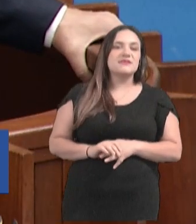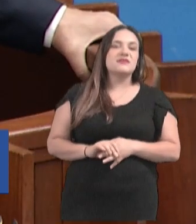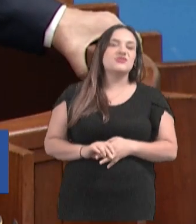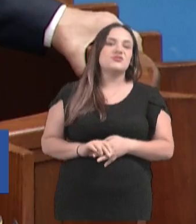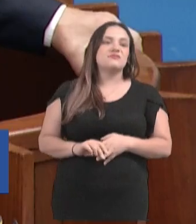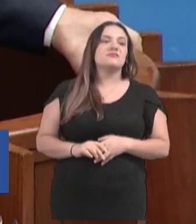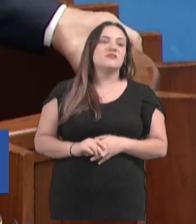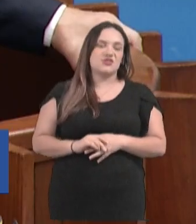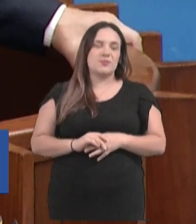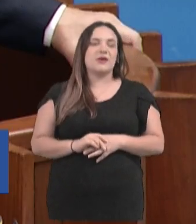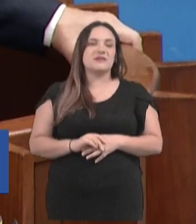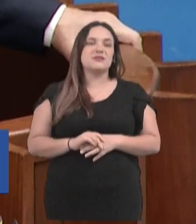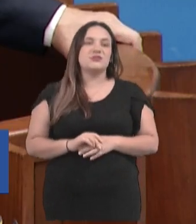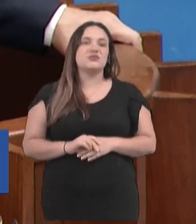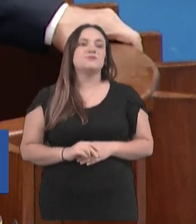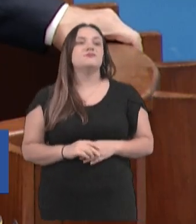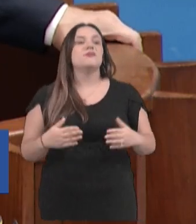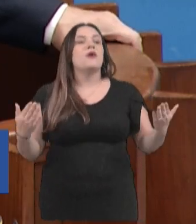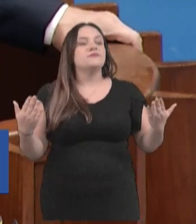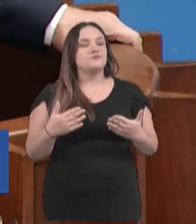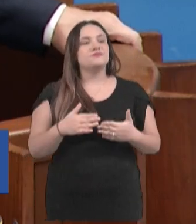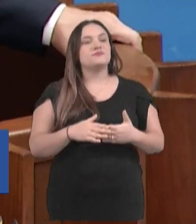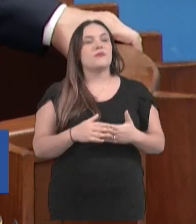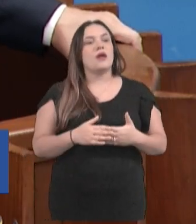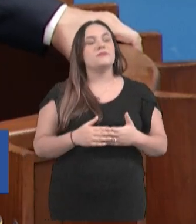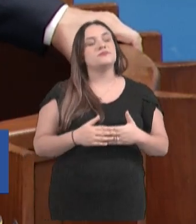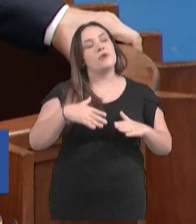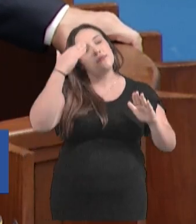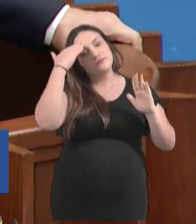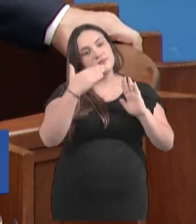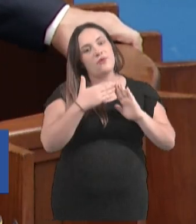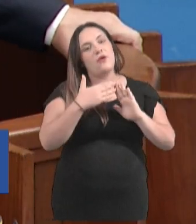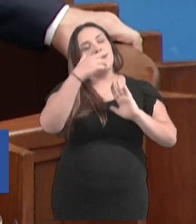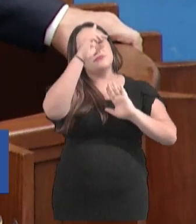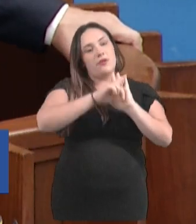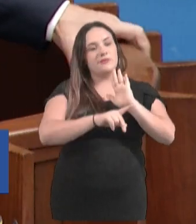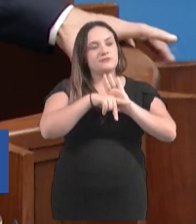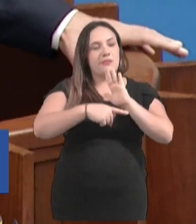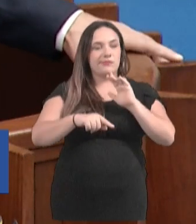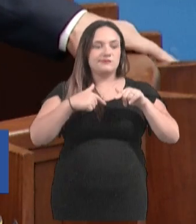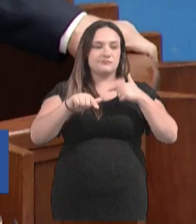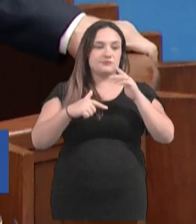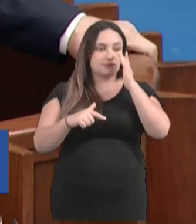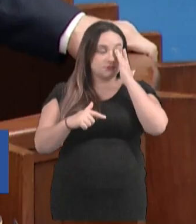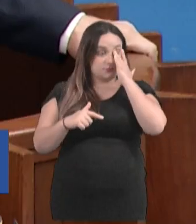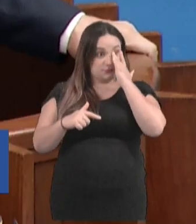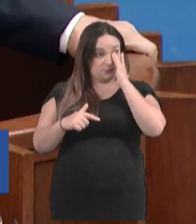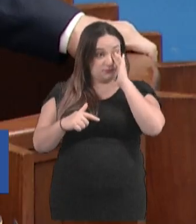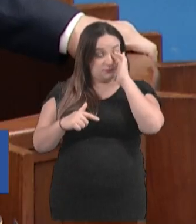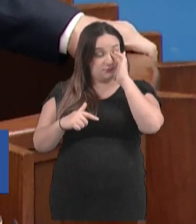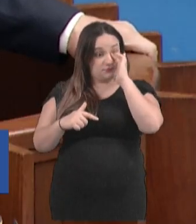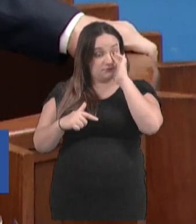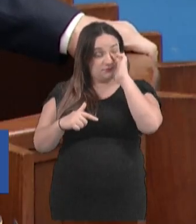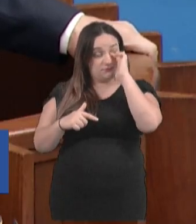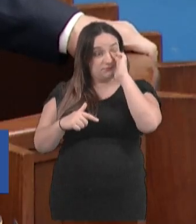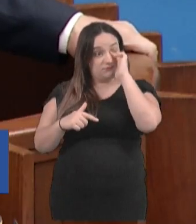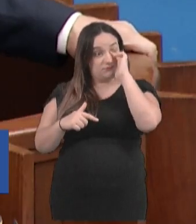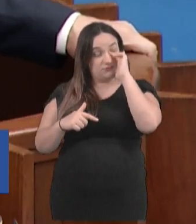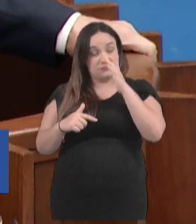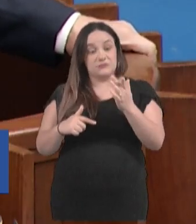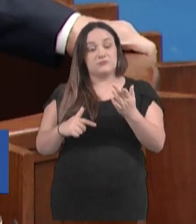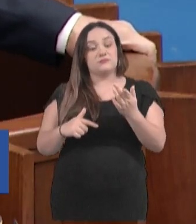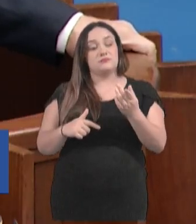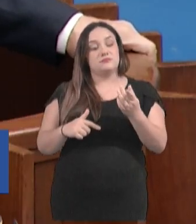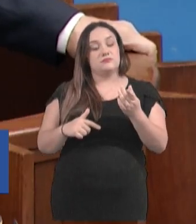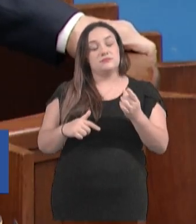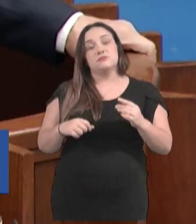legislação trabalhista, respeitando os direitos dos seus trabalhadores, até porque que são os trabalhadores que constroem a riqueza